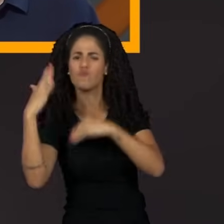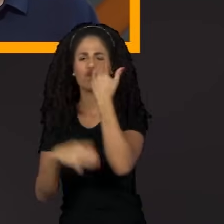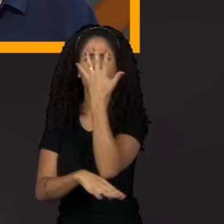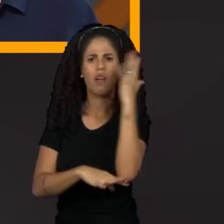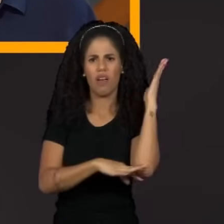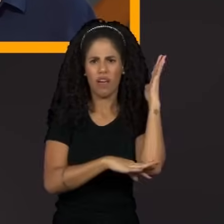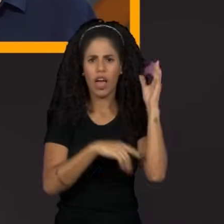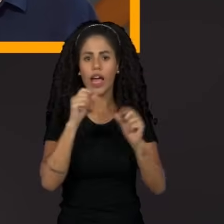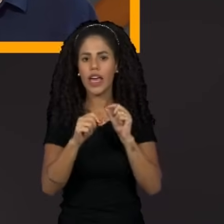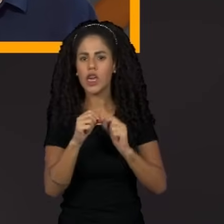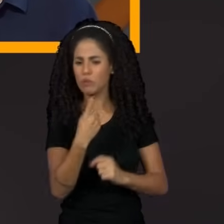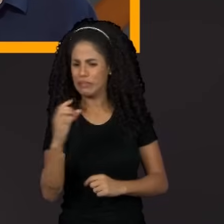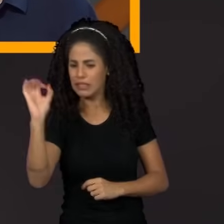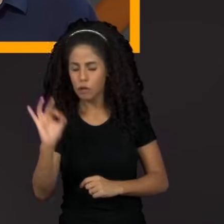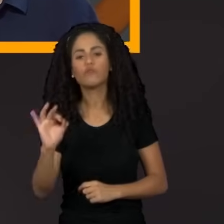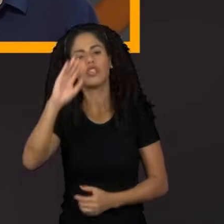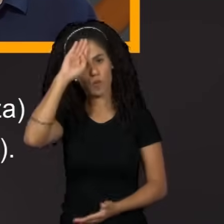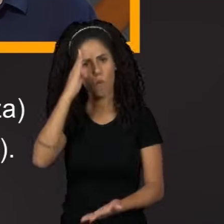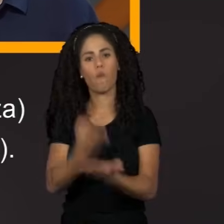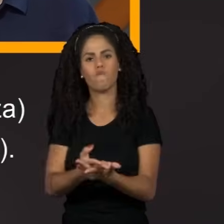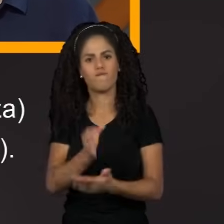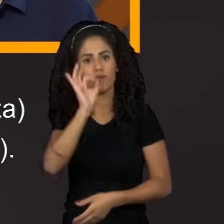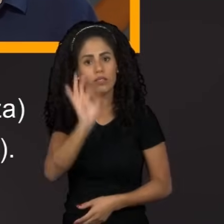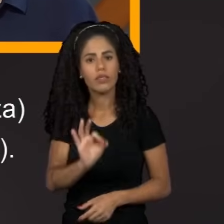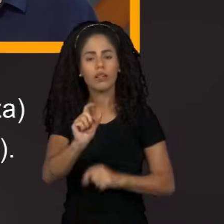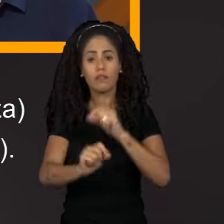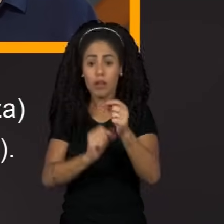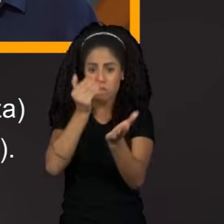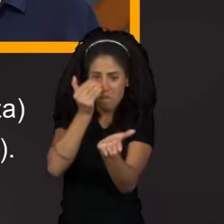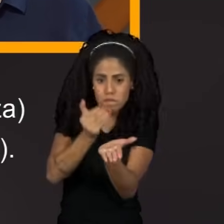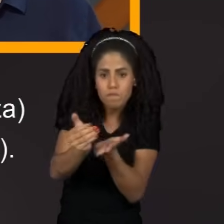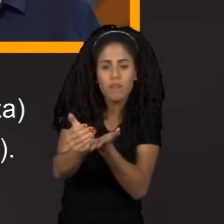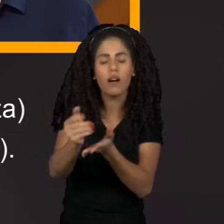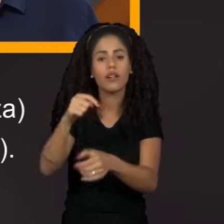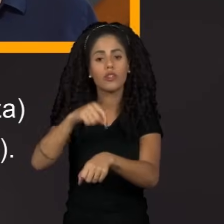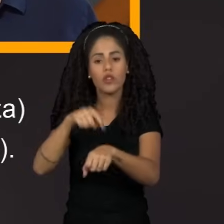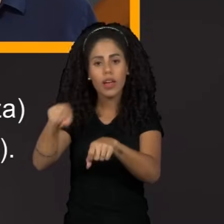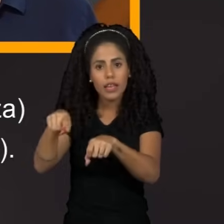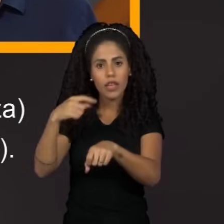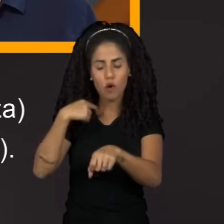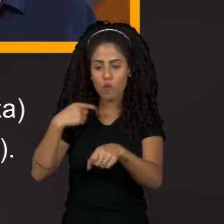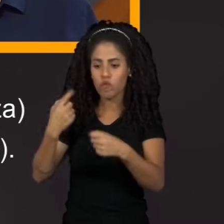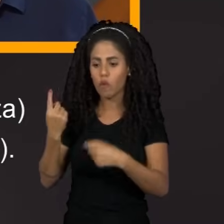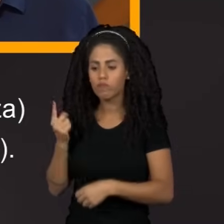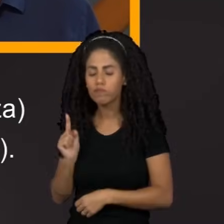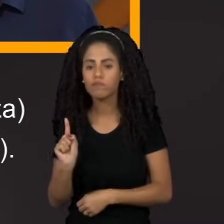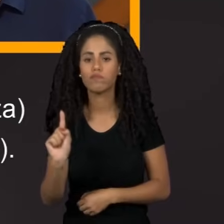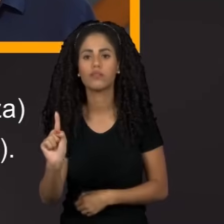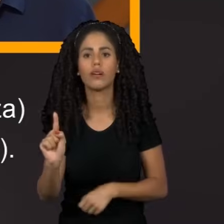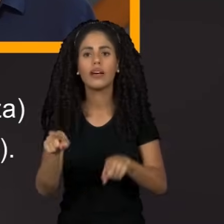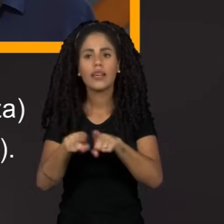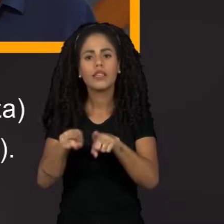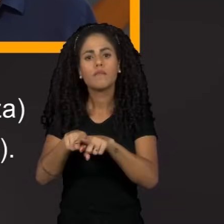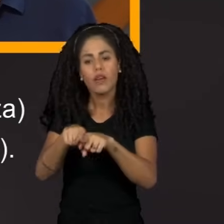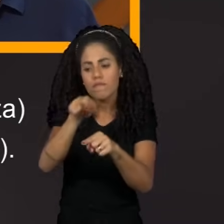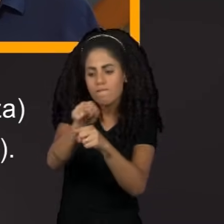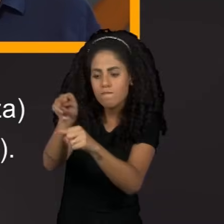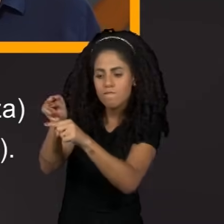eu posso confiar 100%. E a partir do momento que me insero, que adoto os